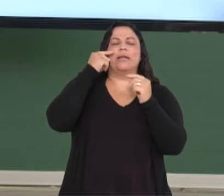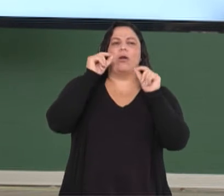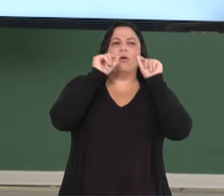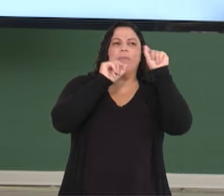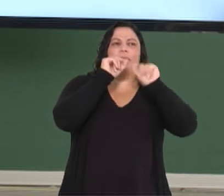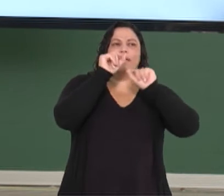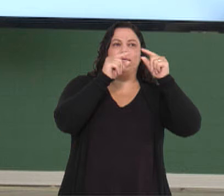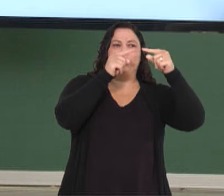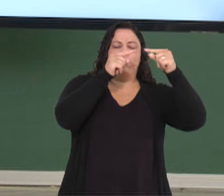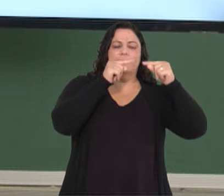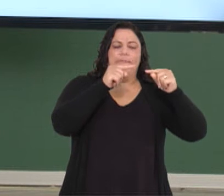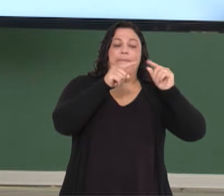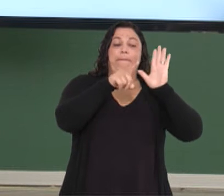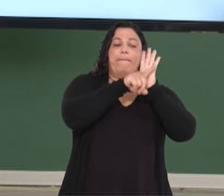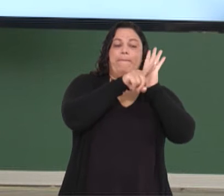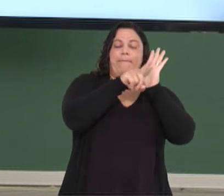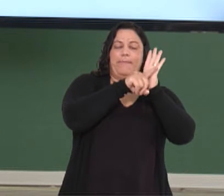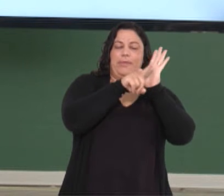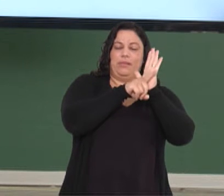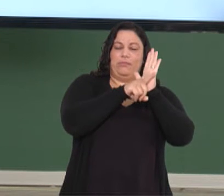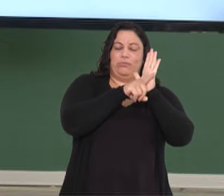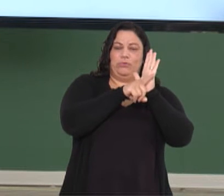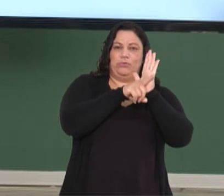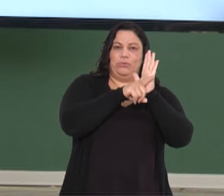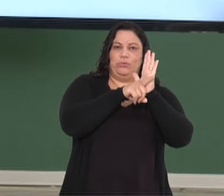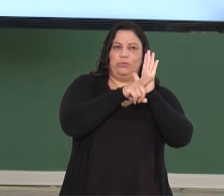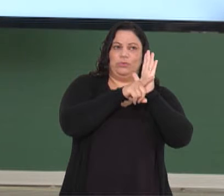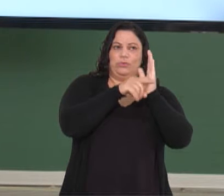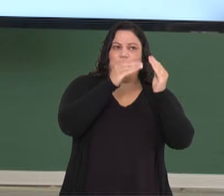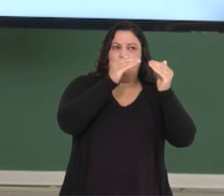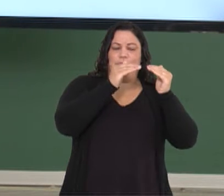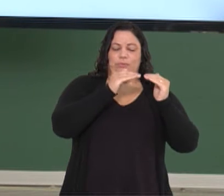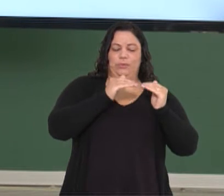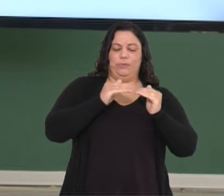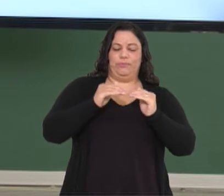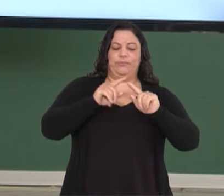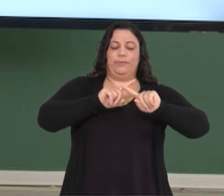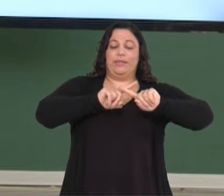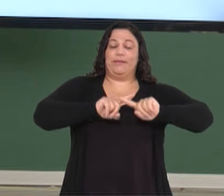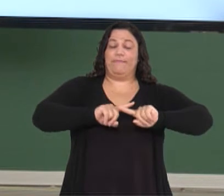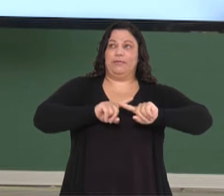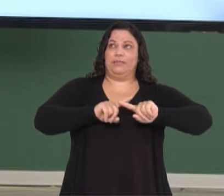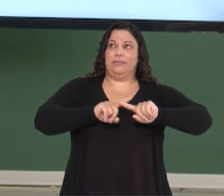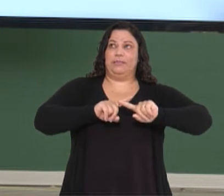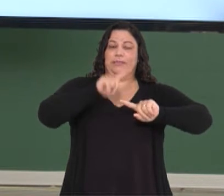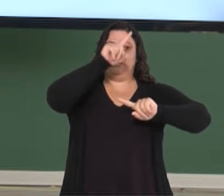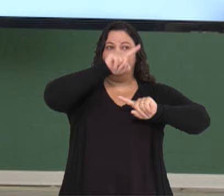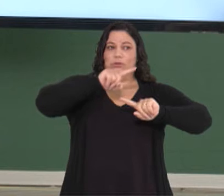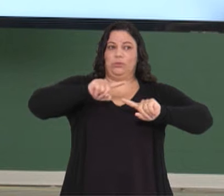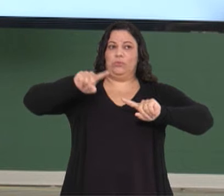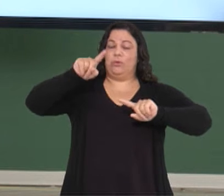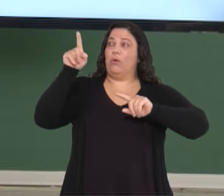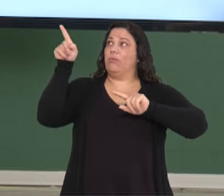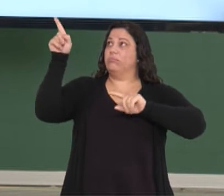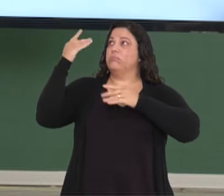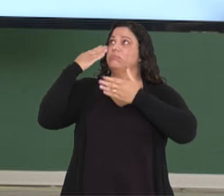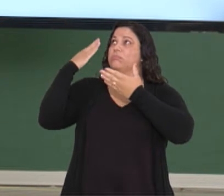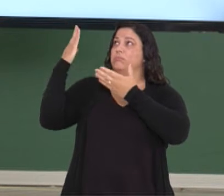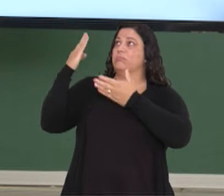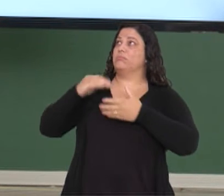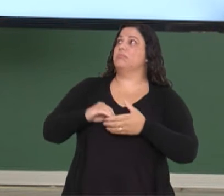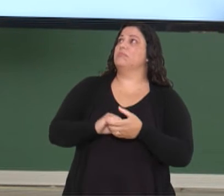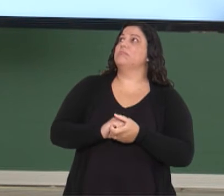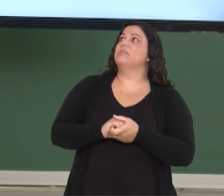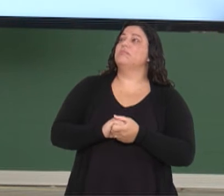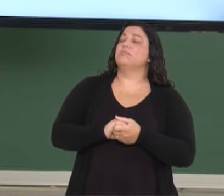ó, menos meio vezes 2, negativo, e somo a ele o próximo termo que é zero. Menos meio